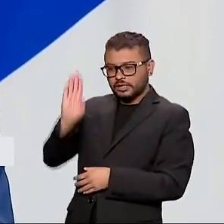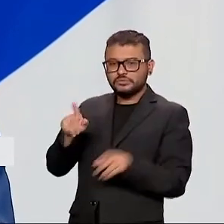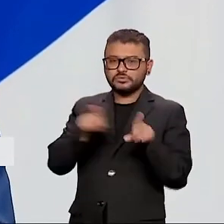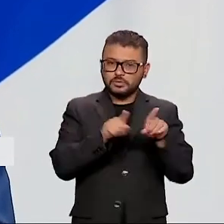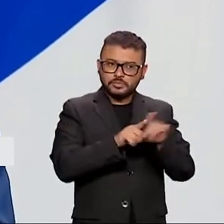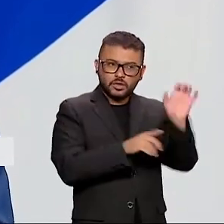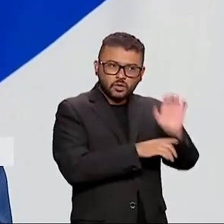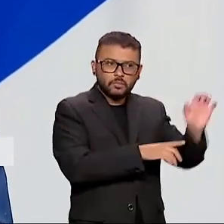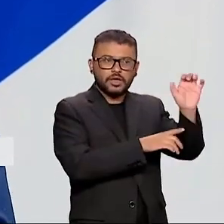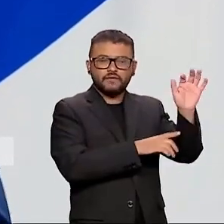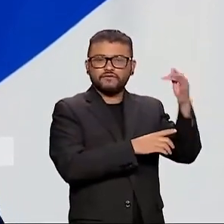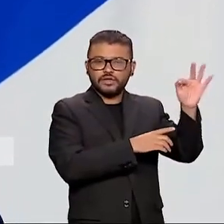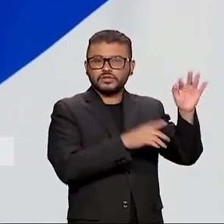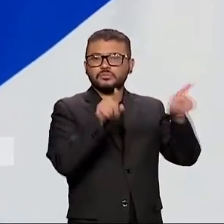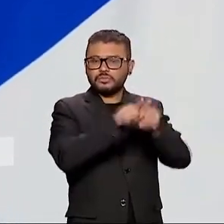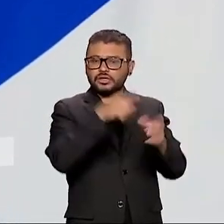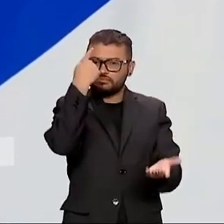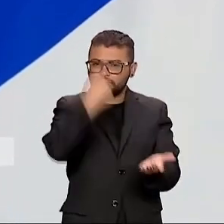eles.